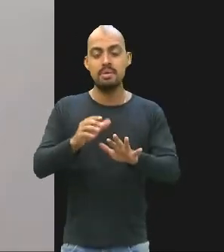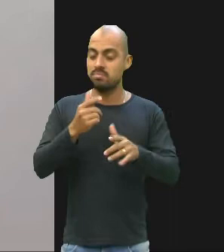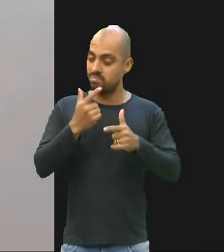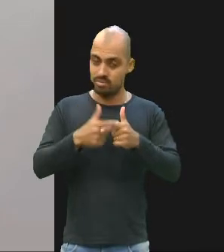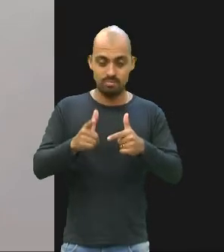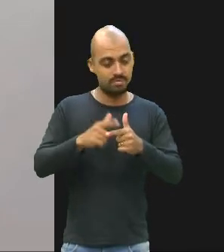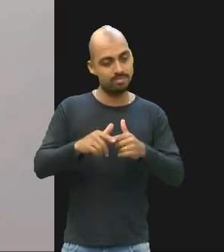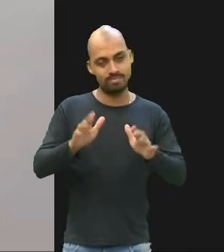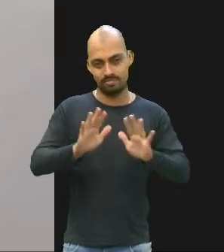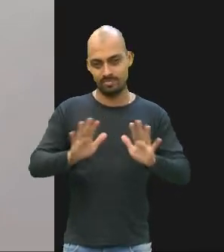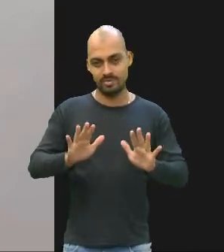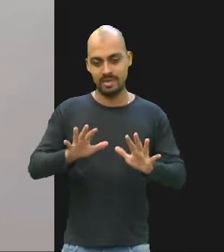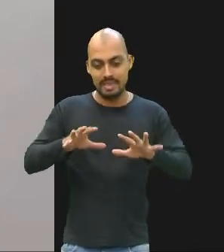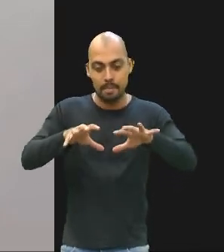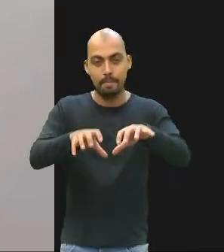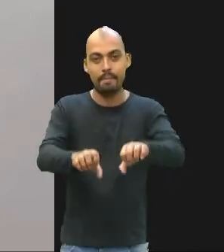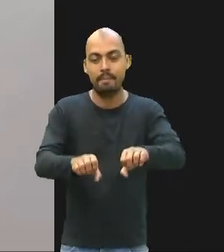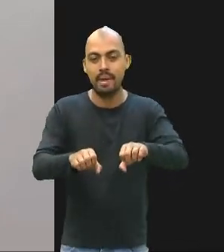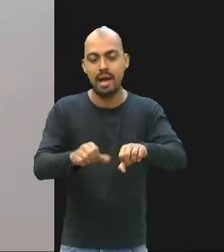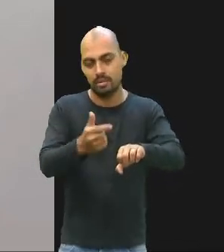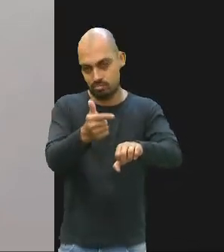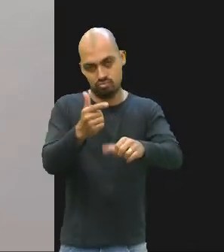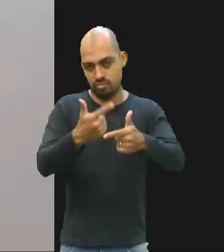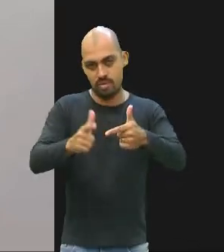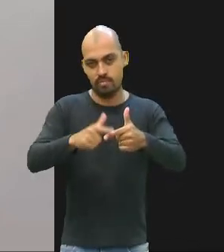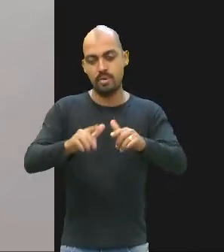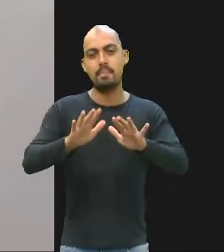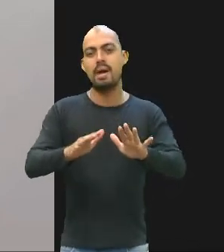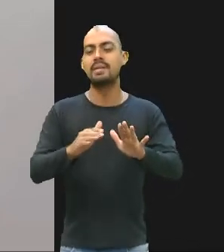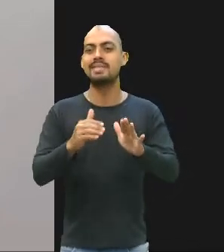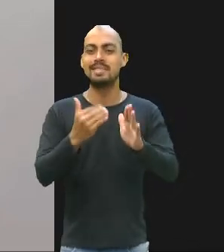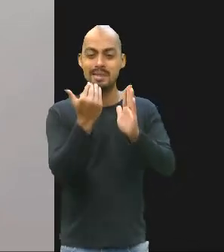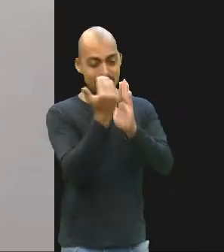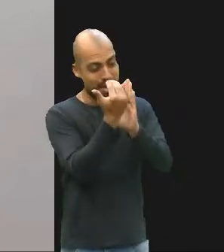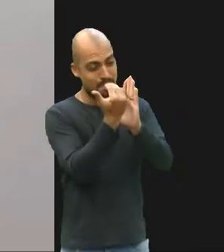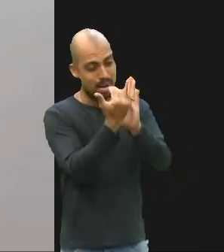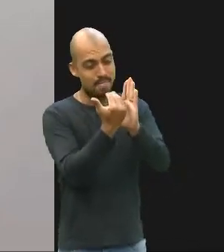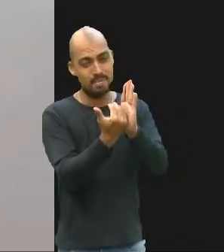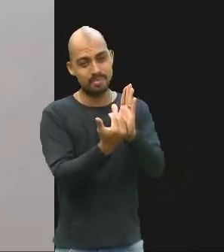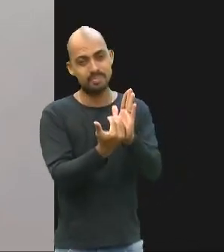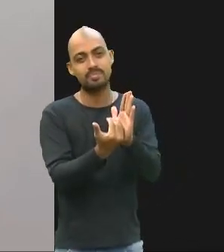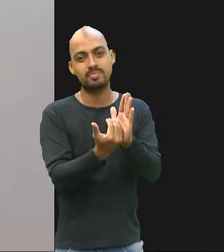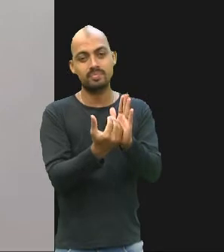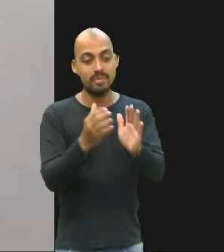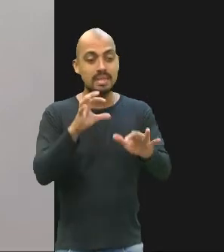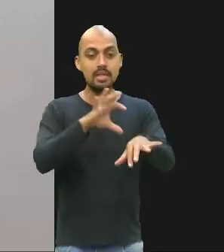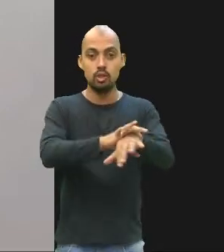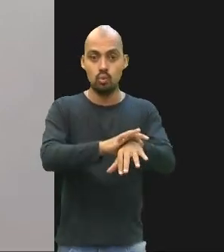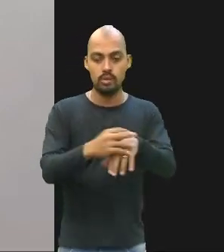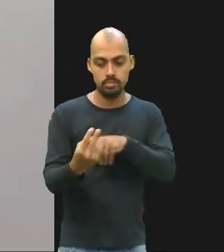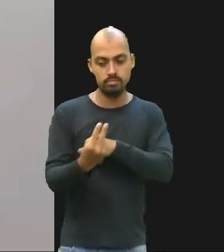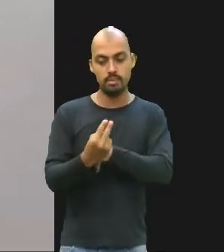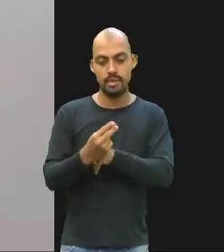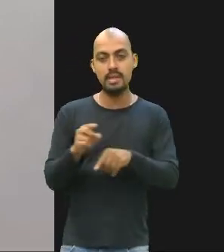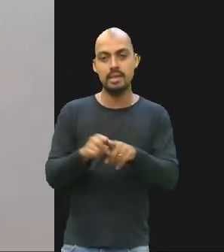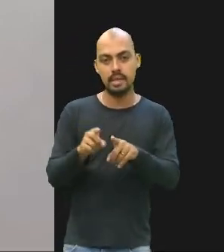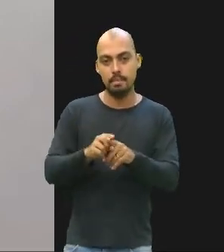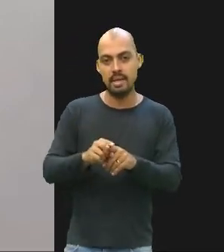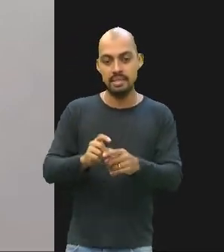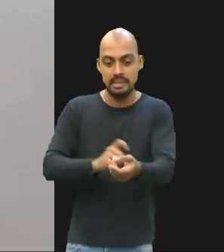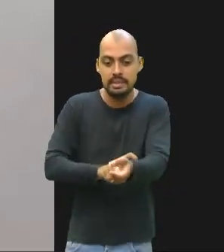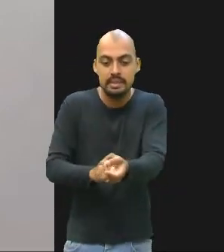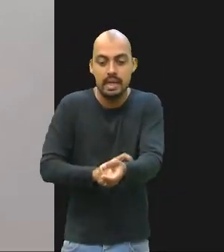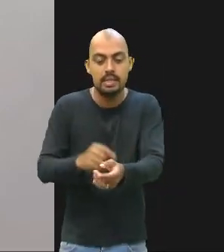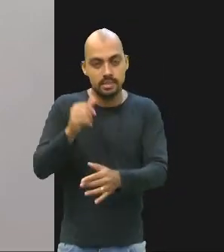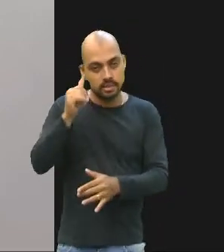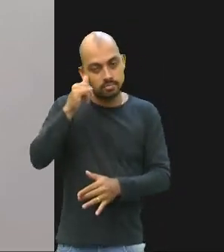teve nenhum problema em relação à captura, né? É claro que todo o protocolo de segurança e também até por conta de estresse, a